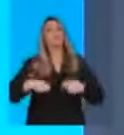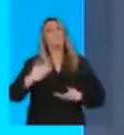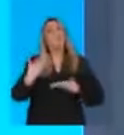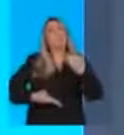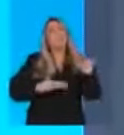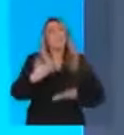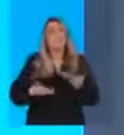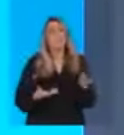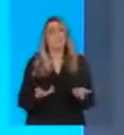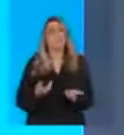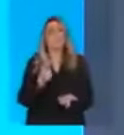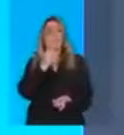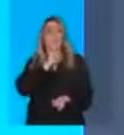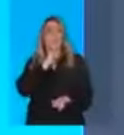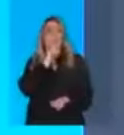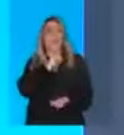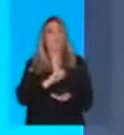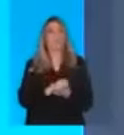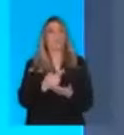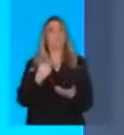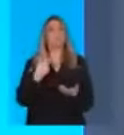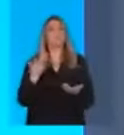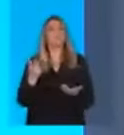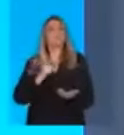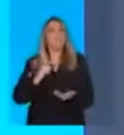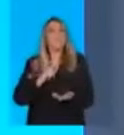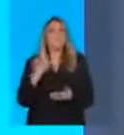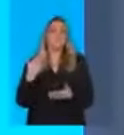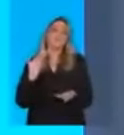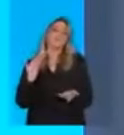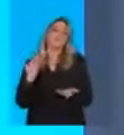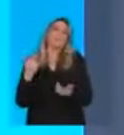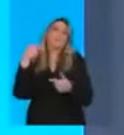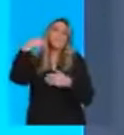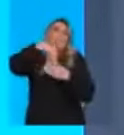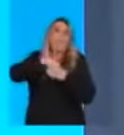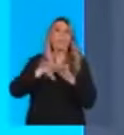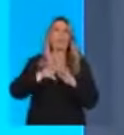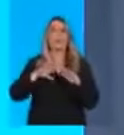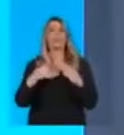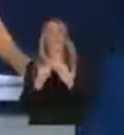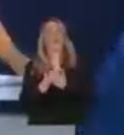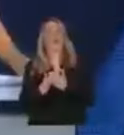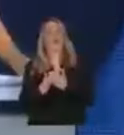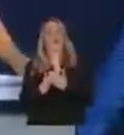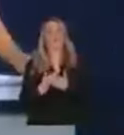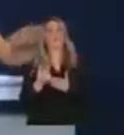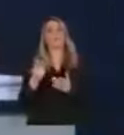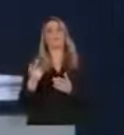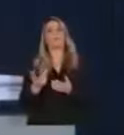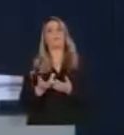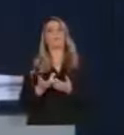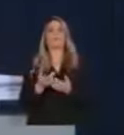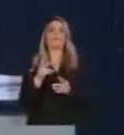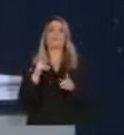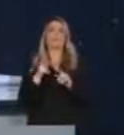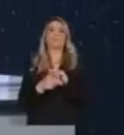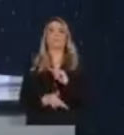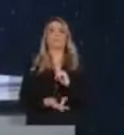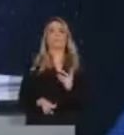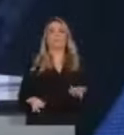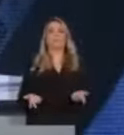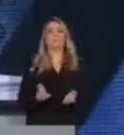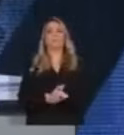Garanta a assistência dentro da escola para as crianças e para todas as pessoas que precisam de saúde Obrigada